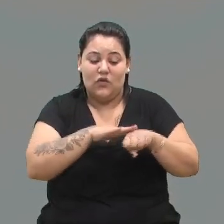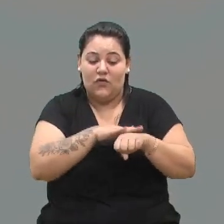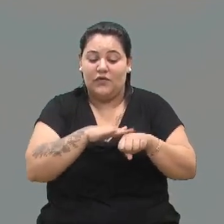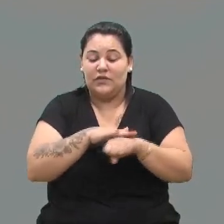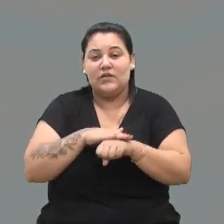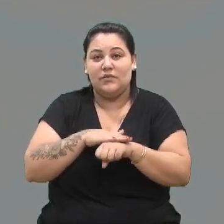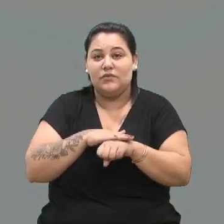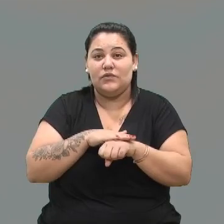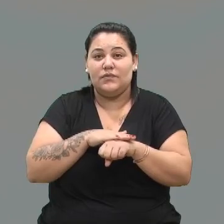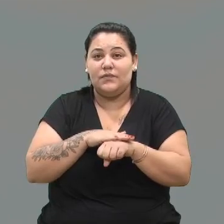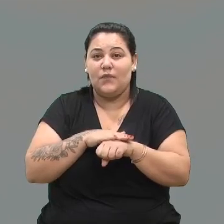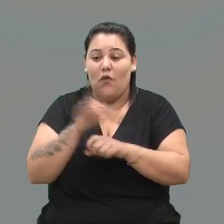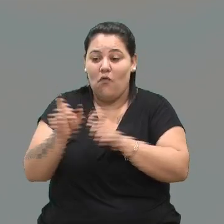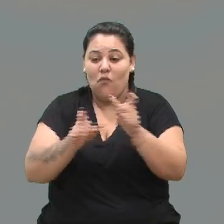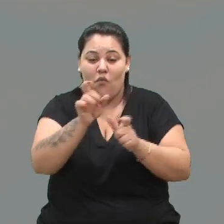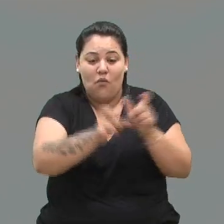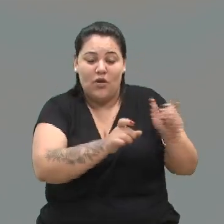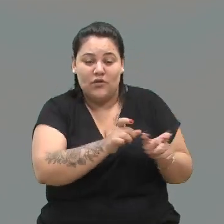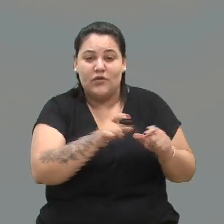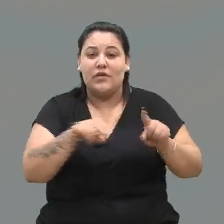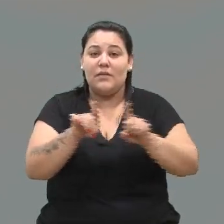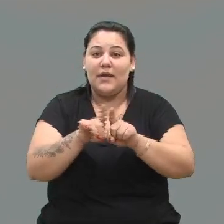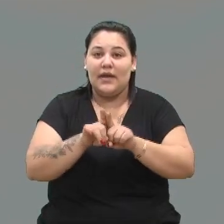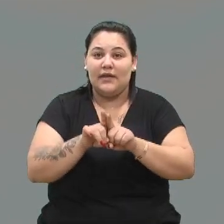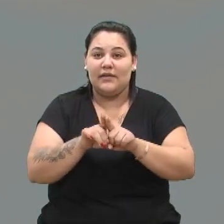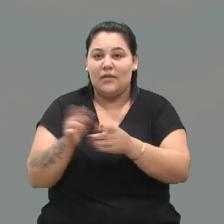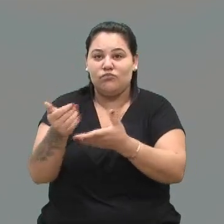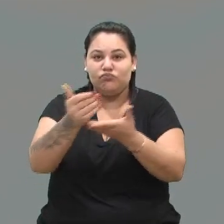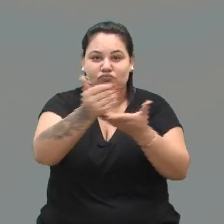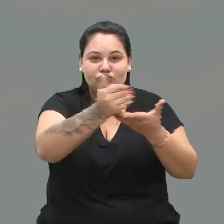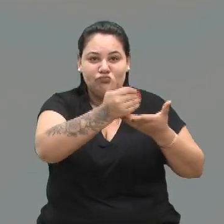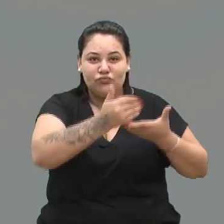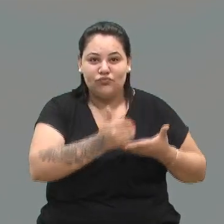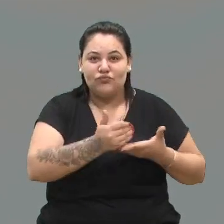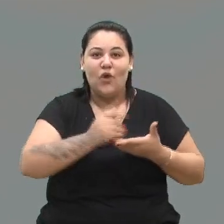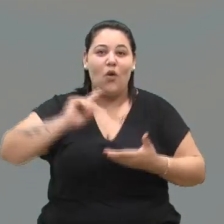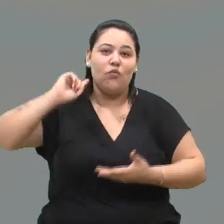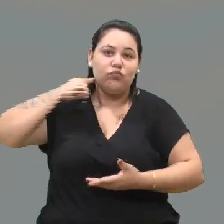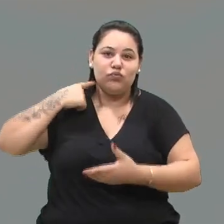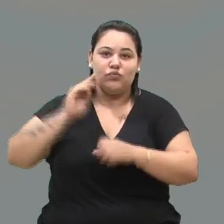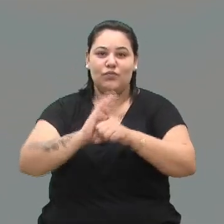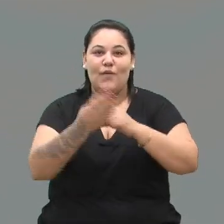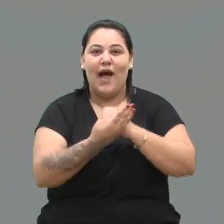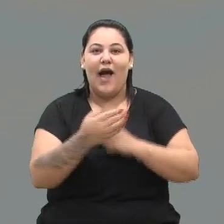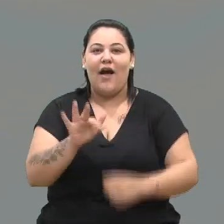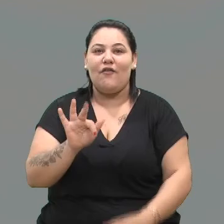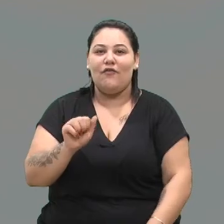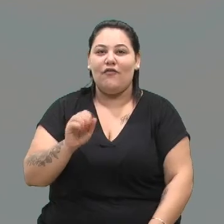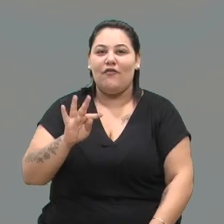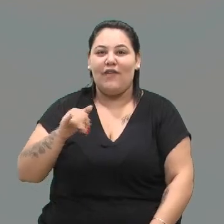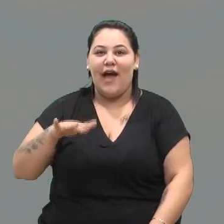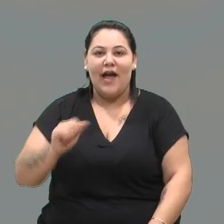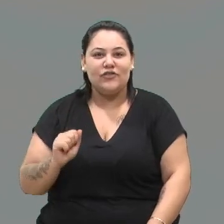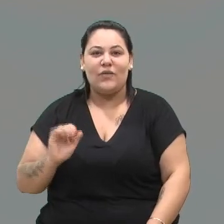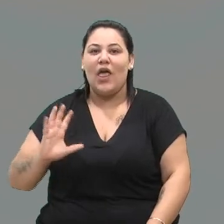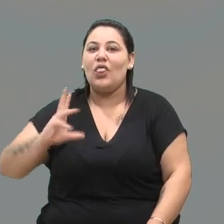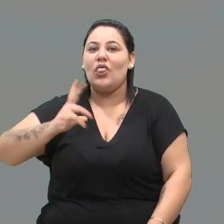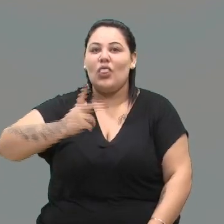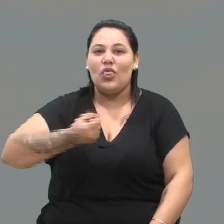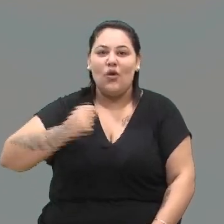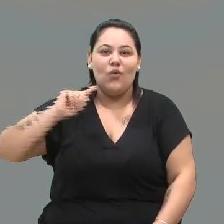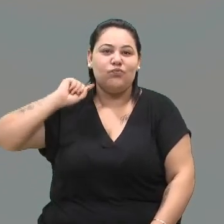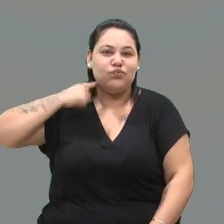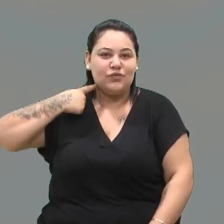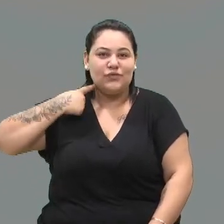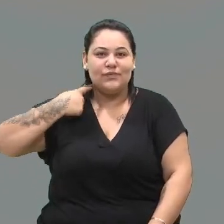servidores dessa necessidade de nós estar recolhendo ali no bairro Fátima todos os entulhos para que nós pudéssemos evitar o